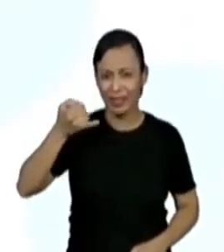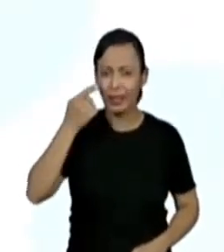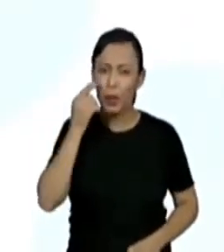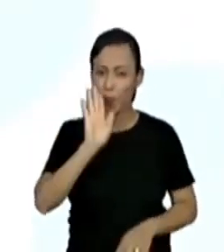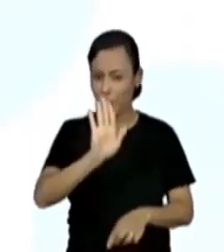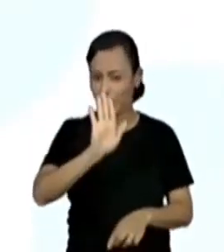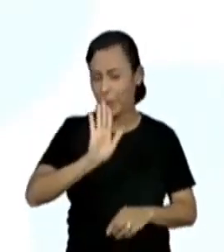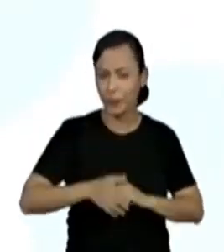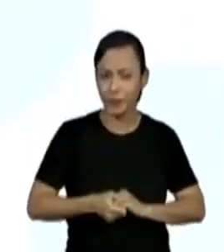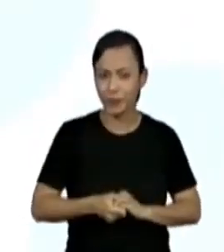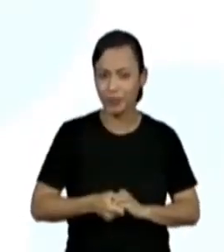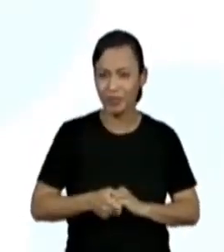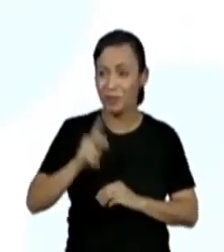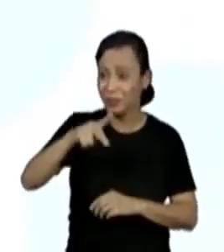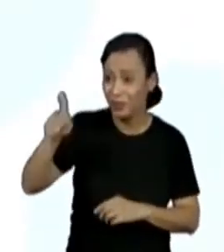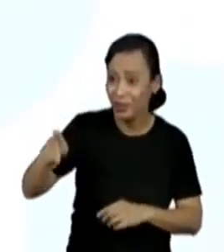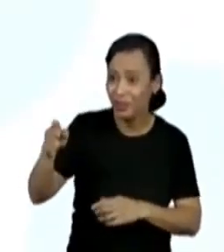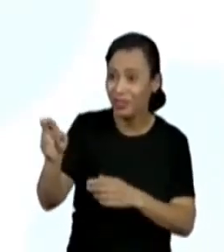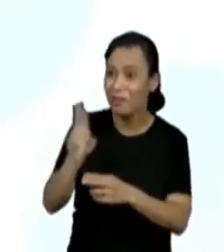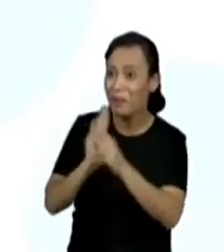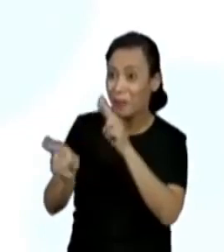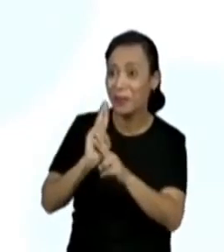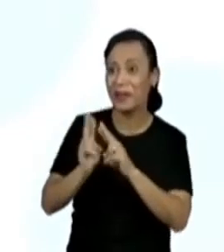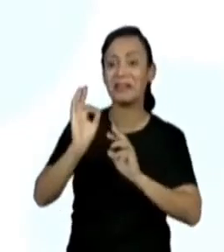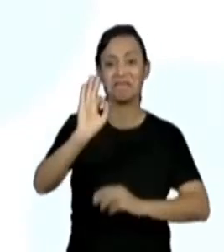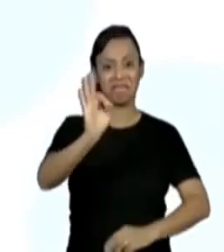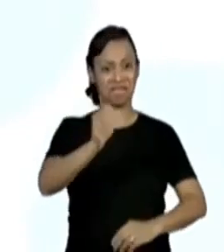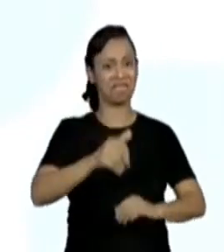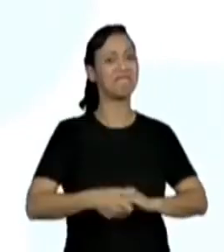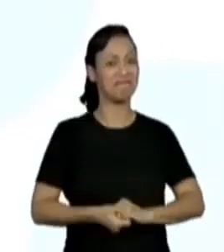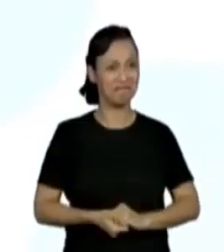como alguns professores já apontaram ali